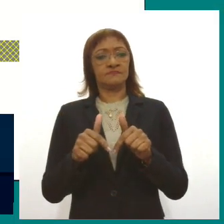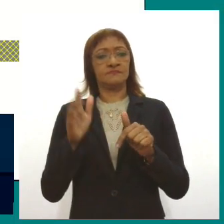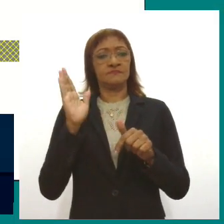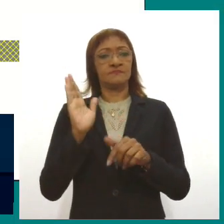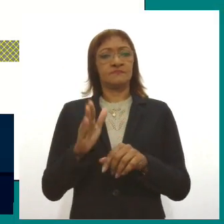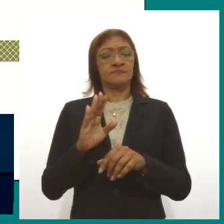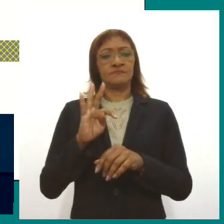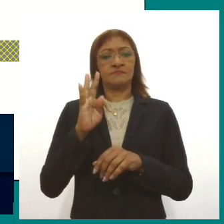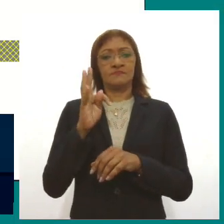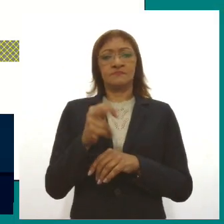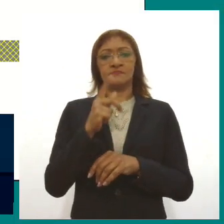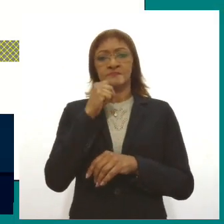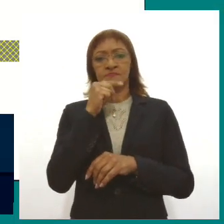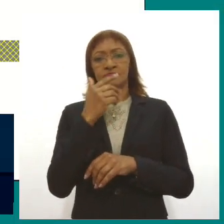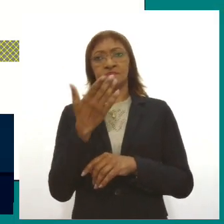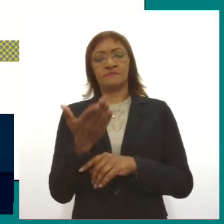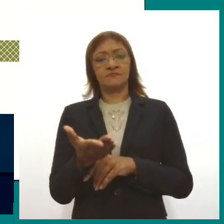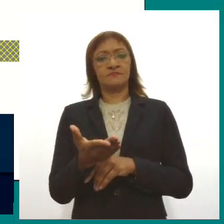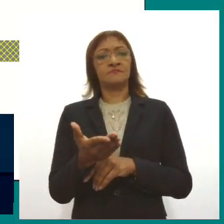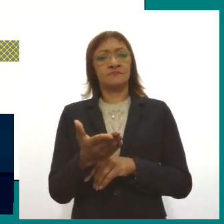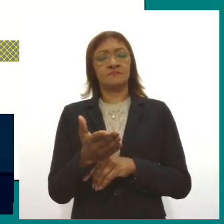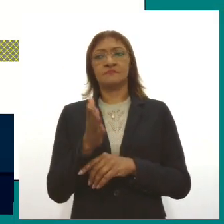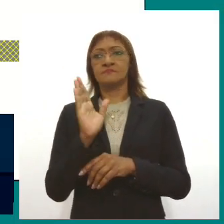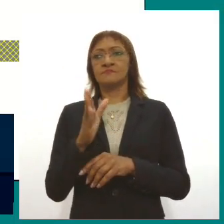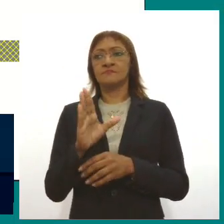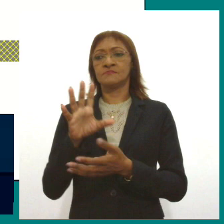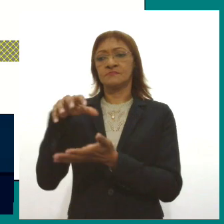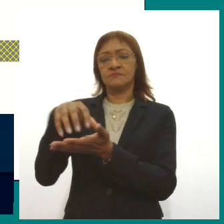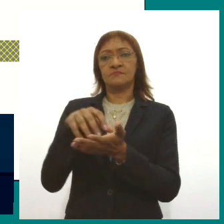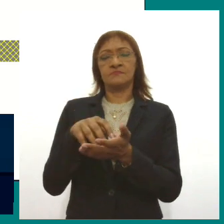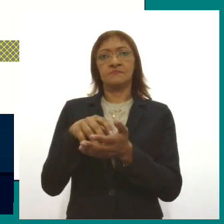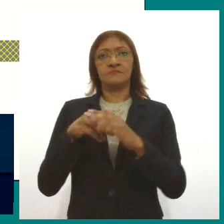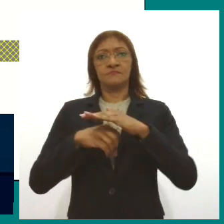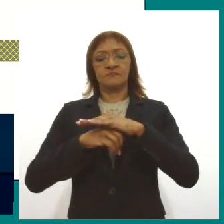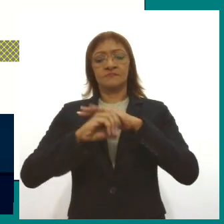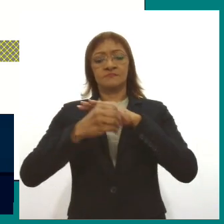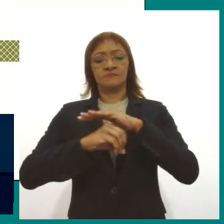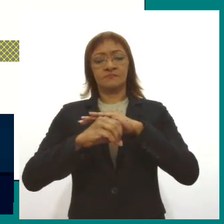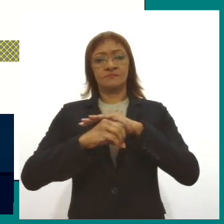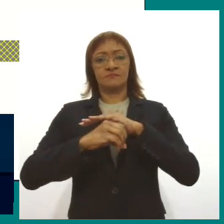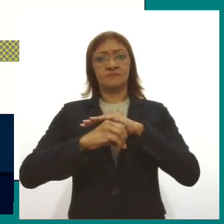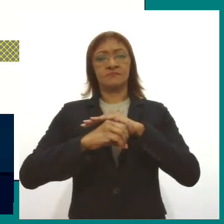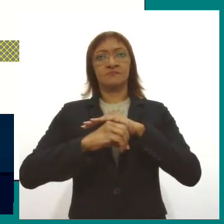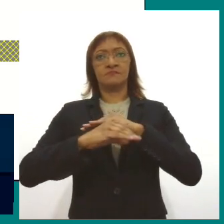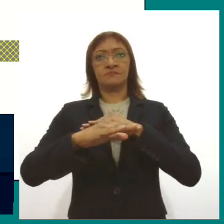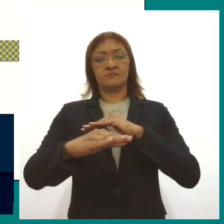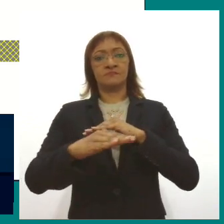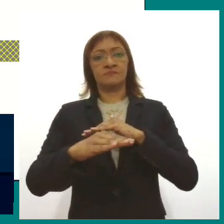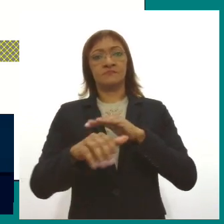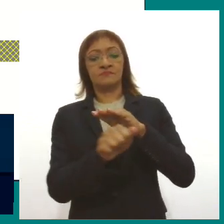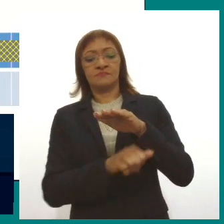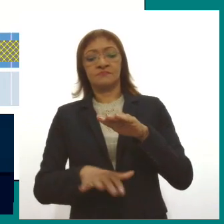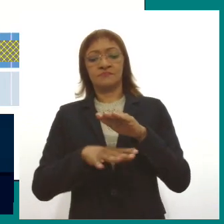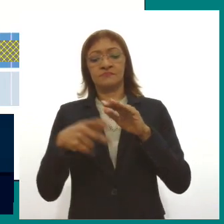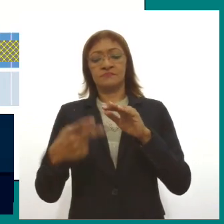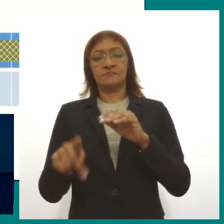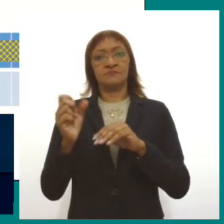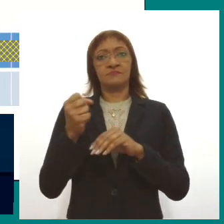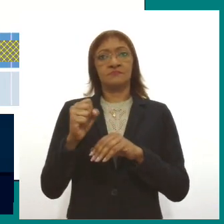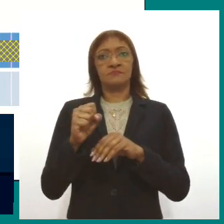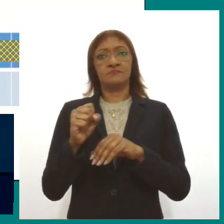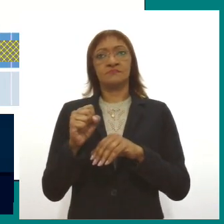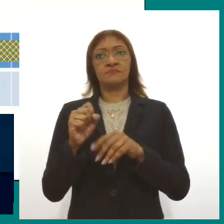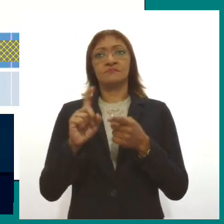fornecimento de água potável, trabalhada pelas companhias de saneamento, no caso aqui de Sergipe, a DESO e o SAIS. Pode